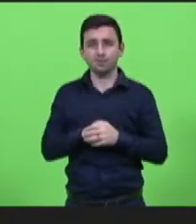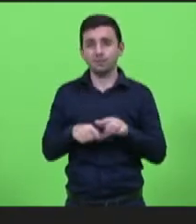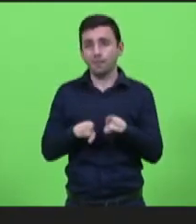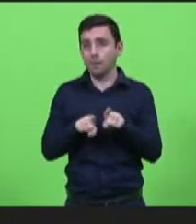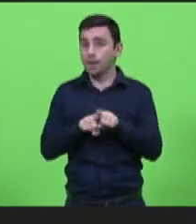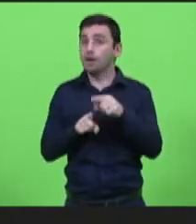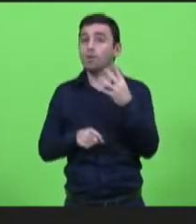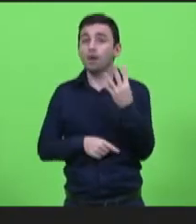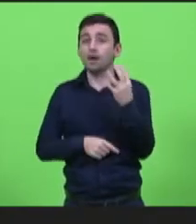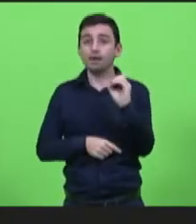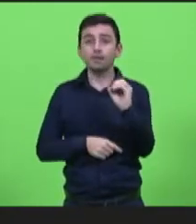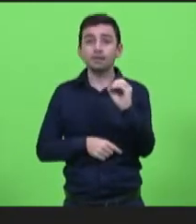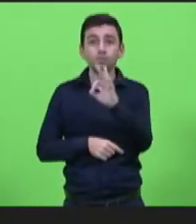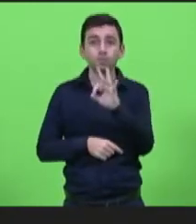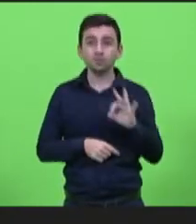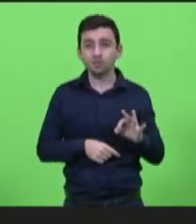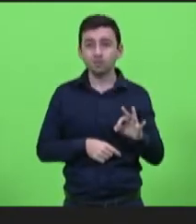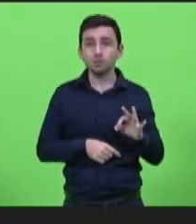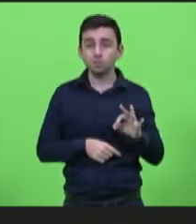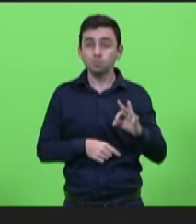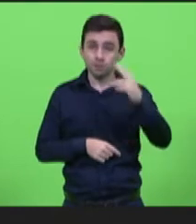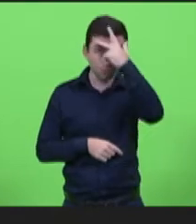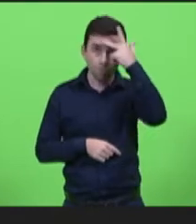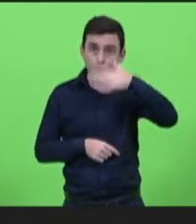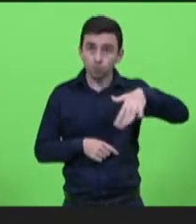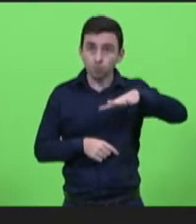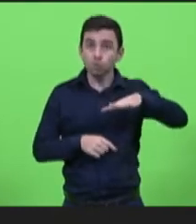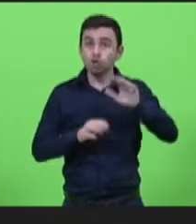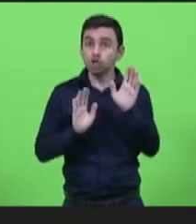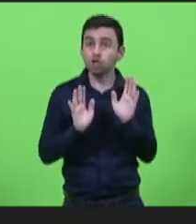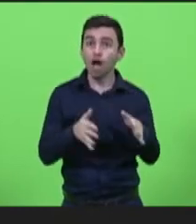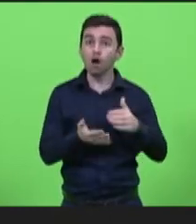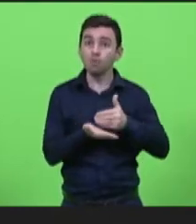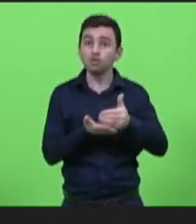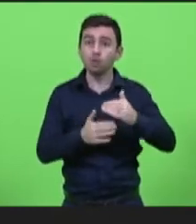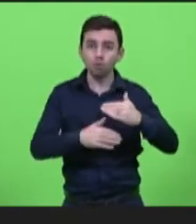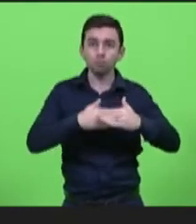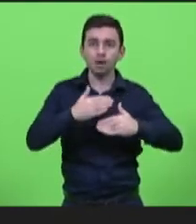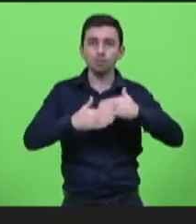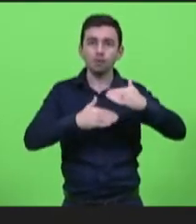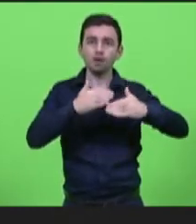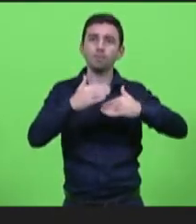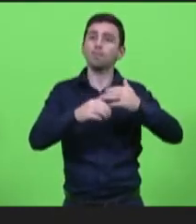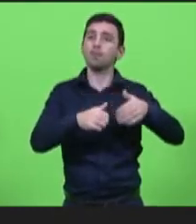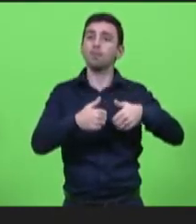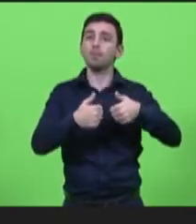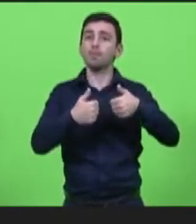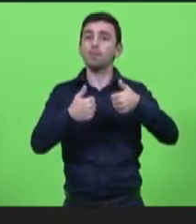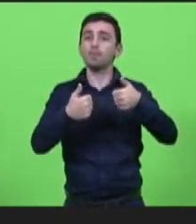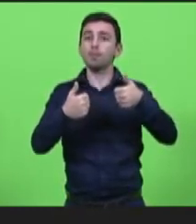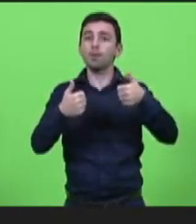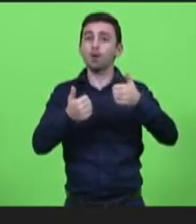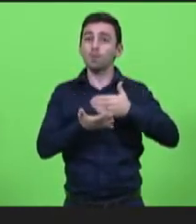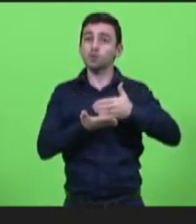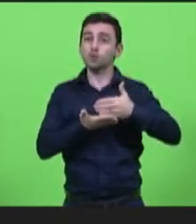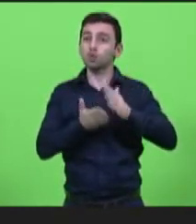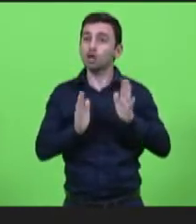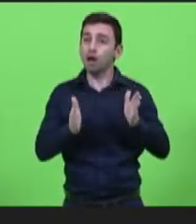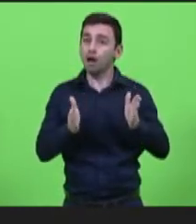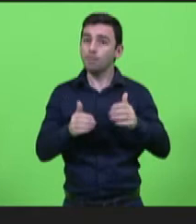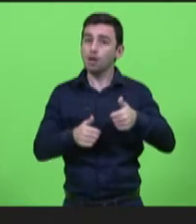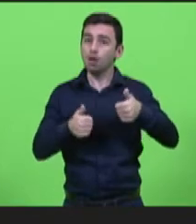já estão em fase de recuperação. Ou seja, 40% das pessoas que hoje estão em tratamento já estão na fase de